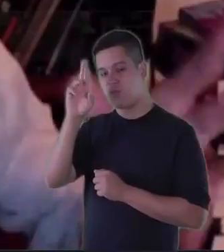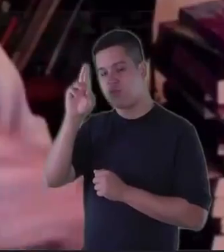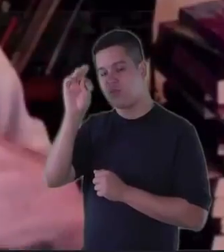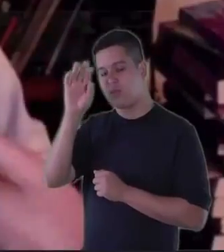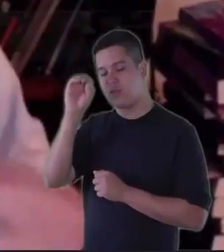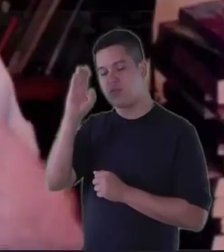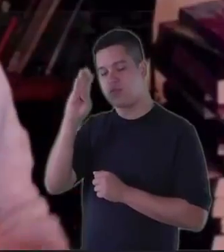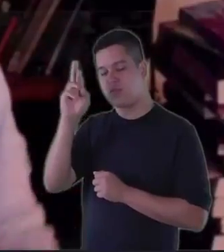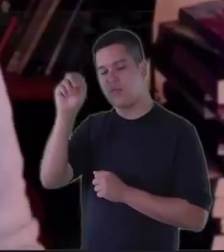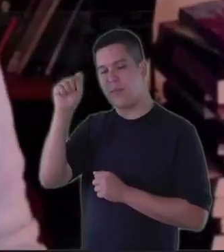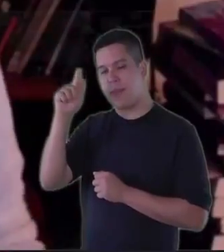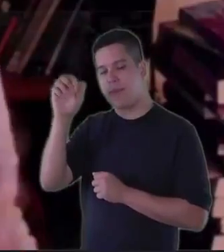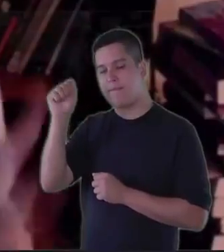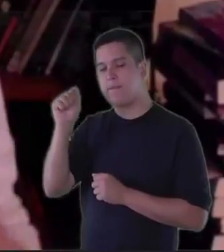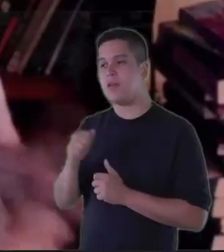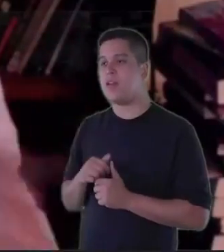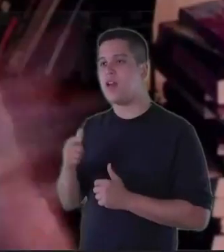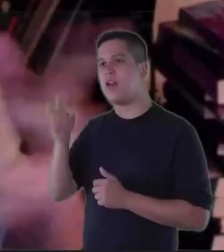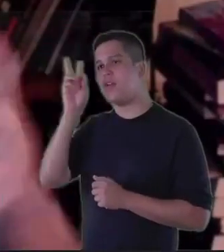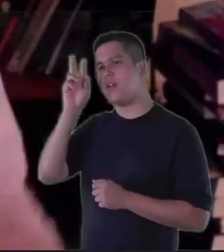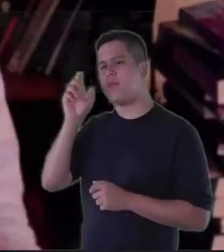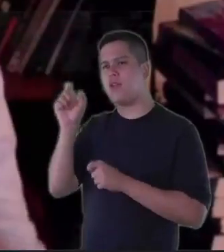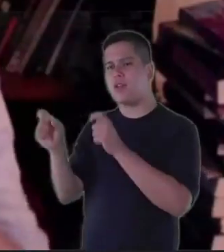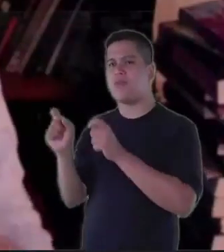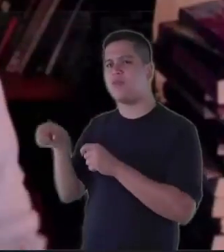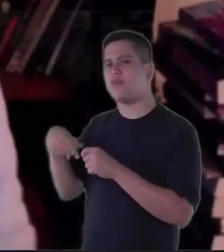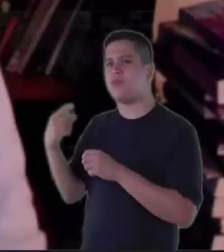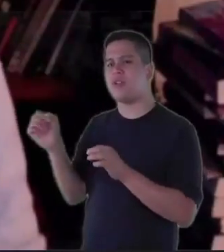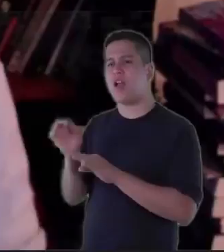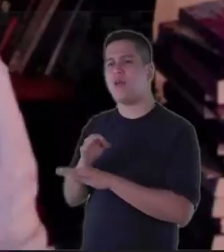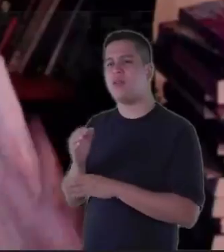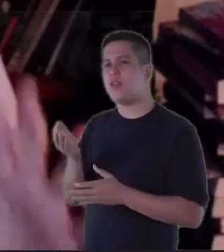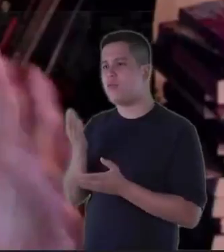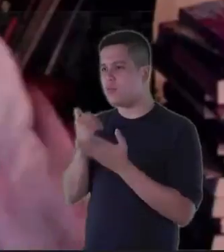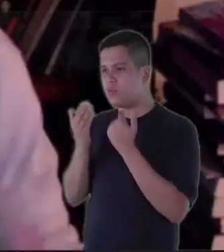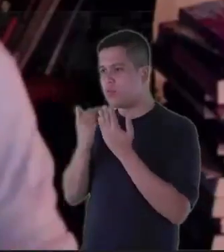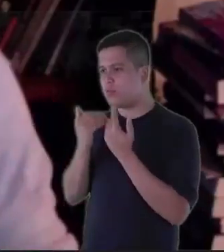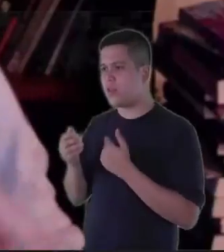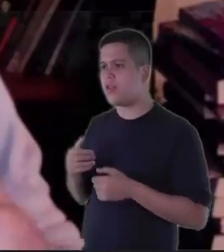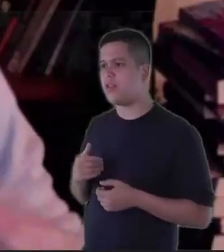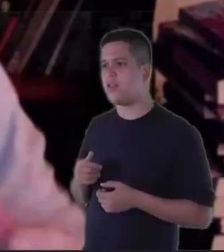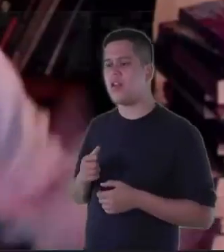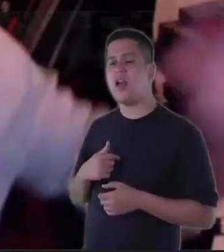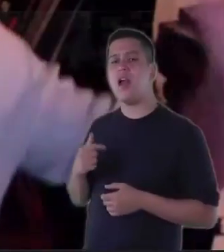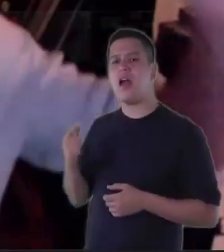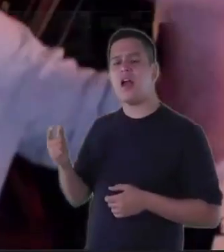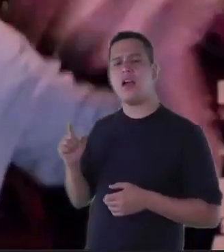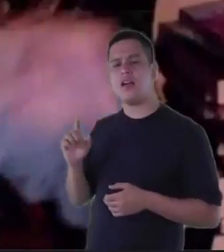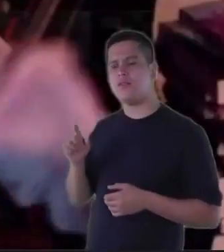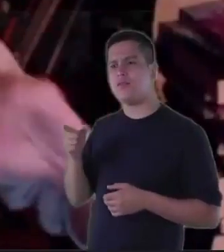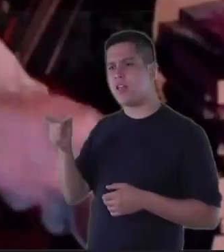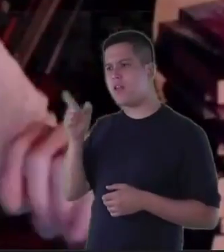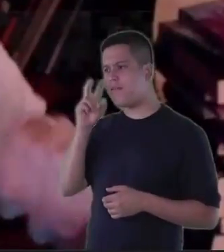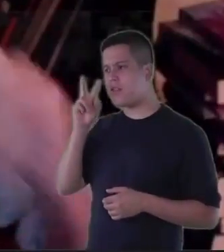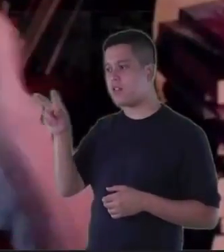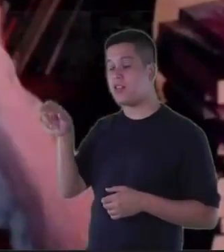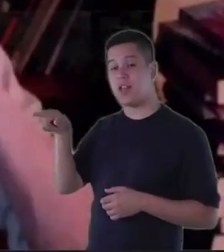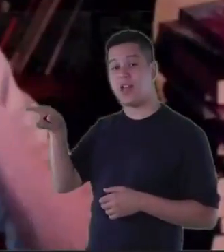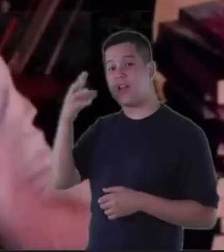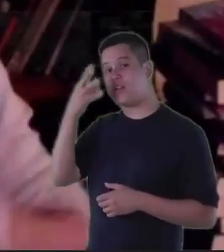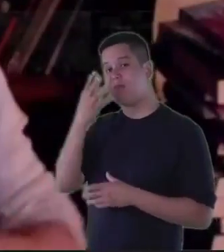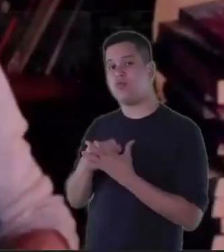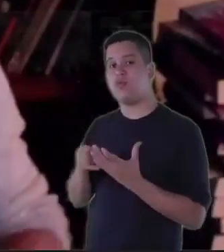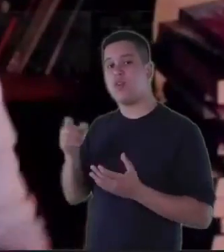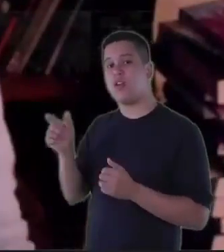jantar, as pessoas estavam bebendo, conversando, de repente, a Malu e o Gilberto tinham sumido. Assim, eu fui andando, eles têm um apartamento muito bonito